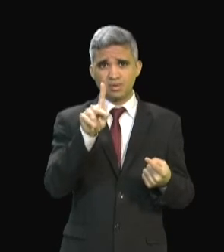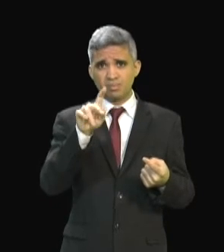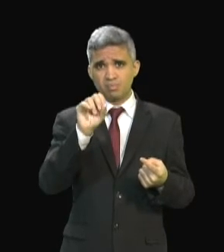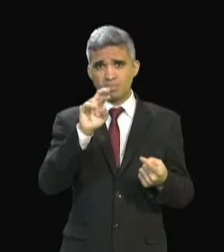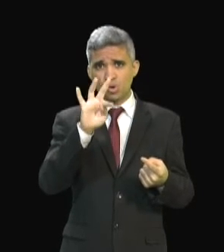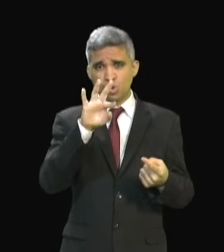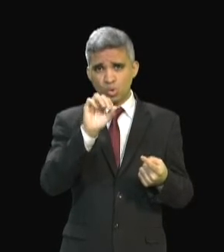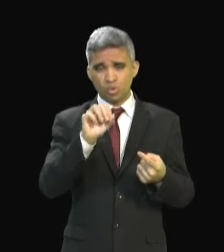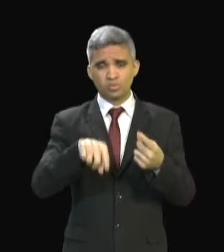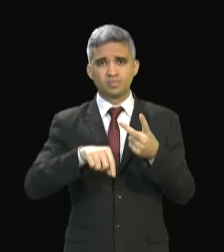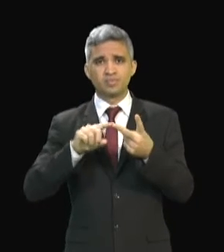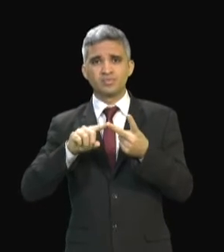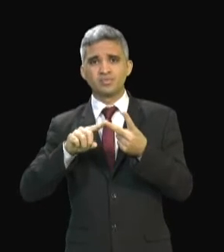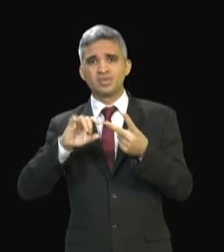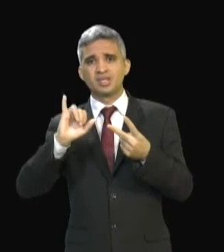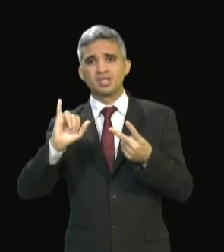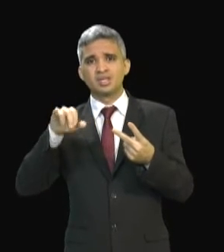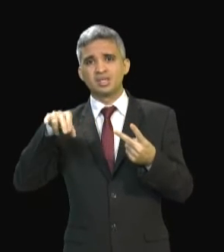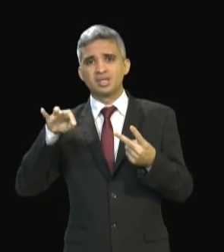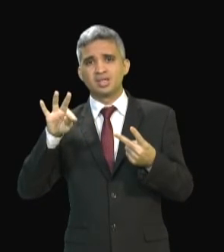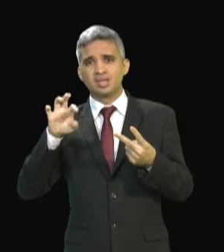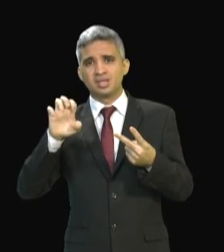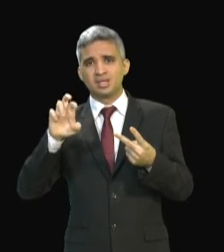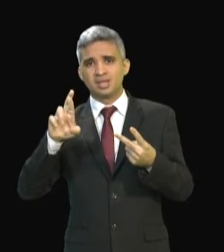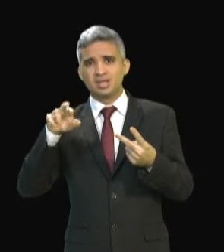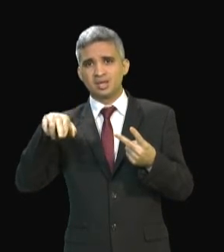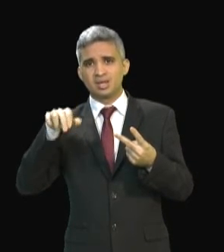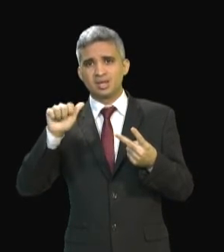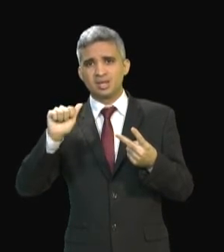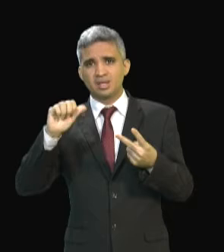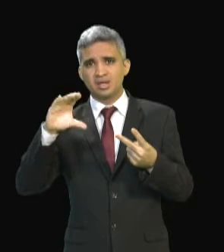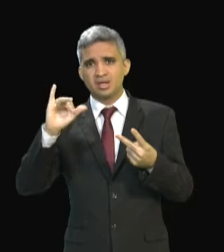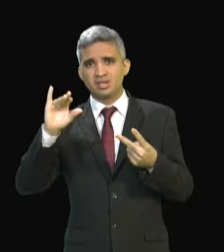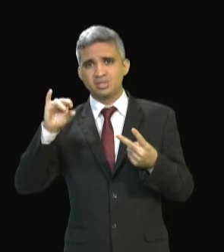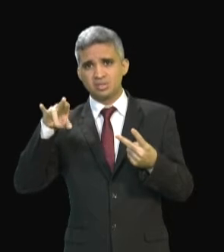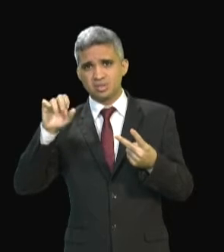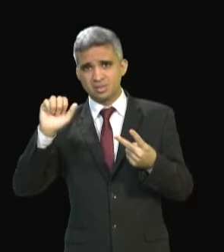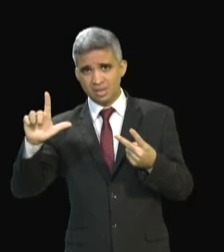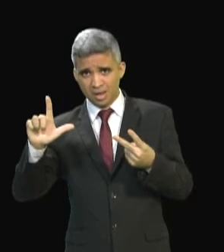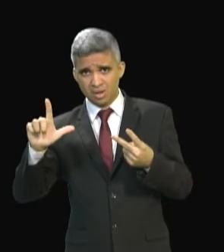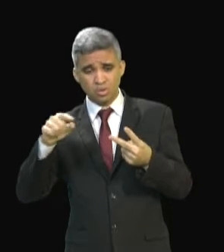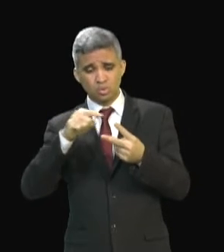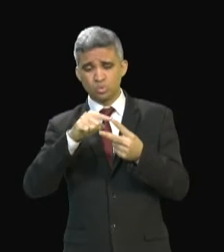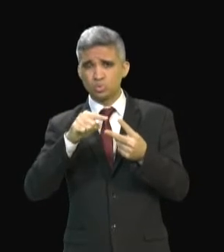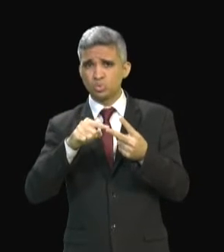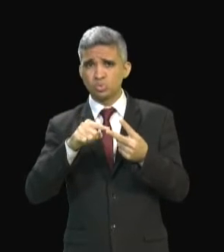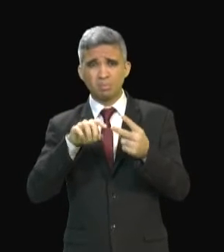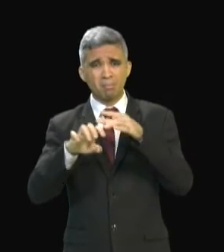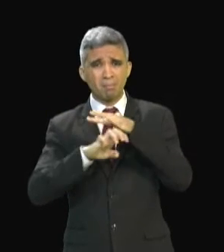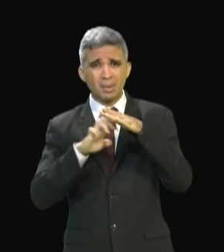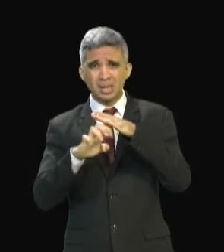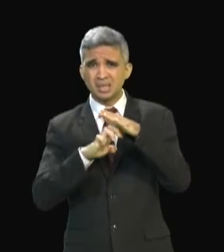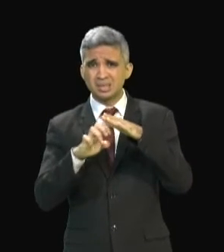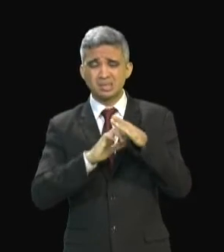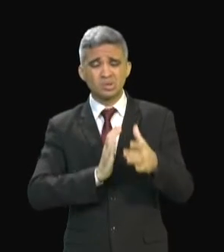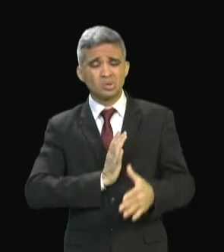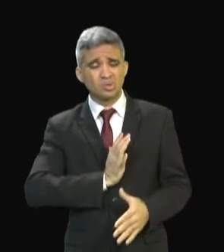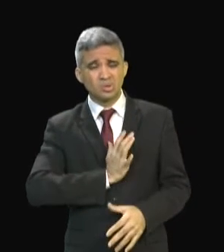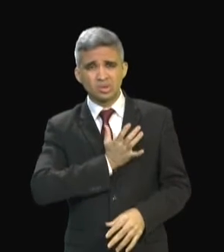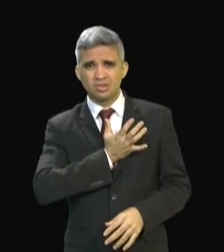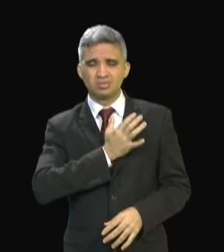passado, todos os ferribotos dessa empresa ficaram por cerca de 15 dias sem